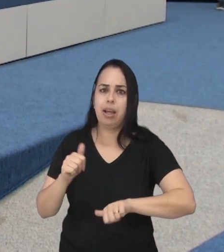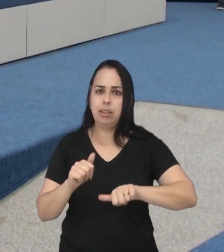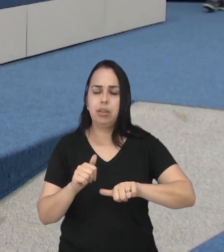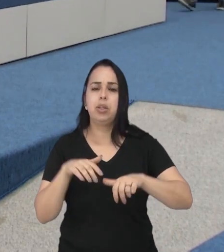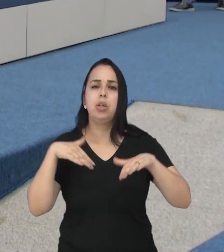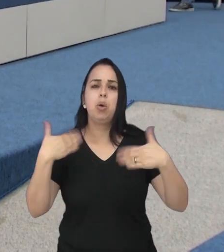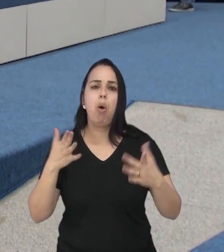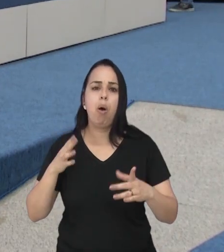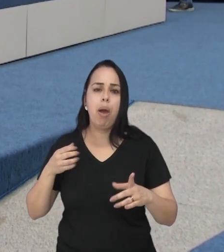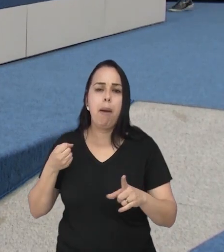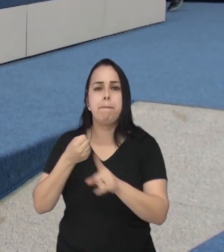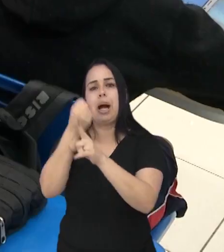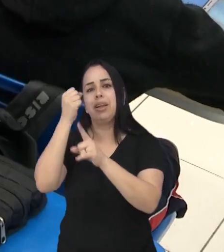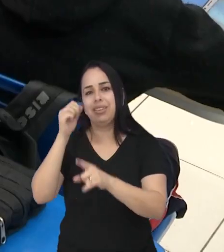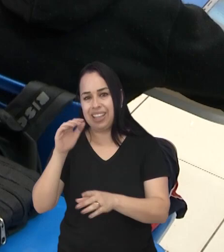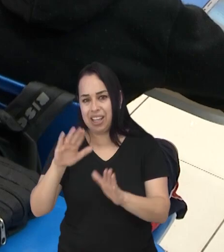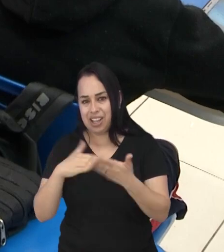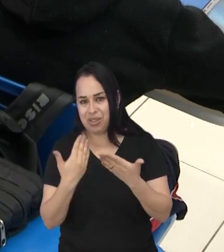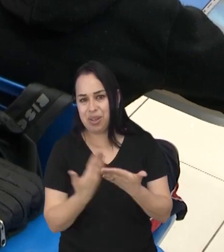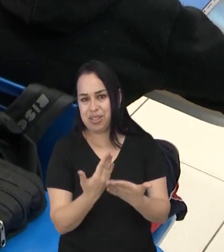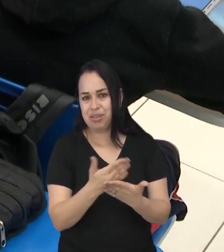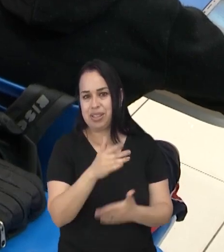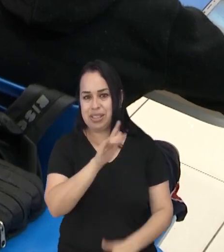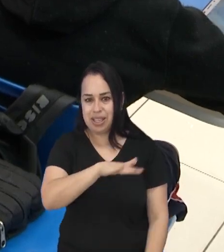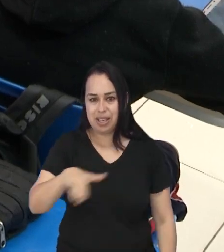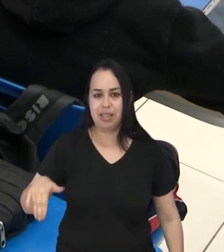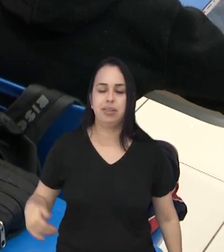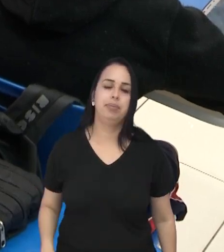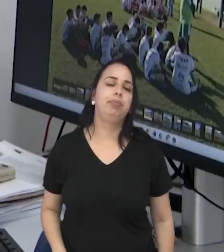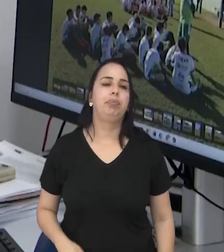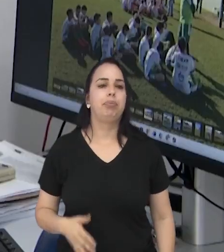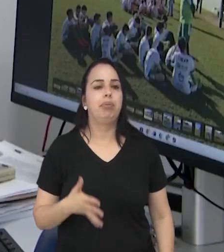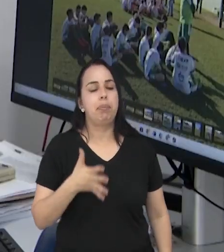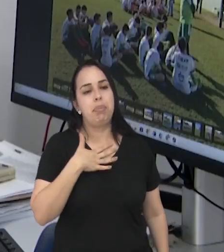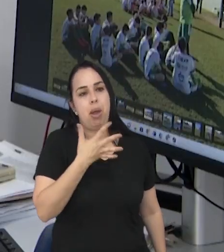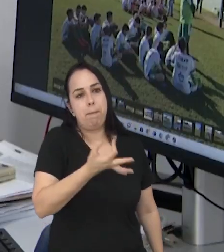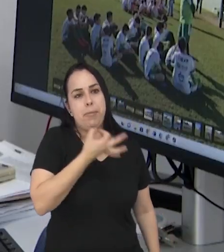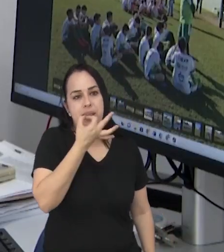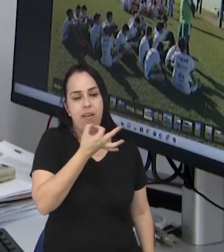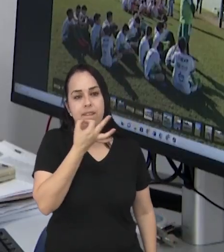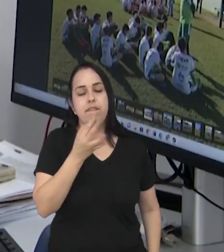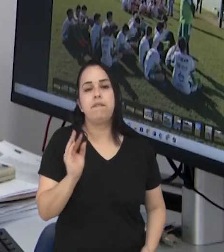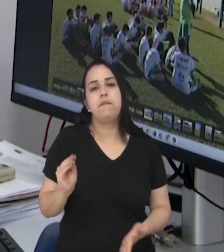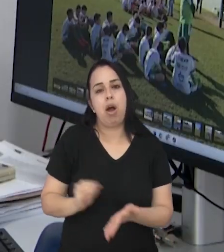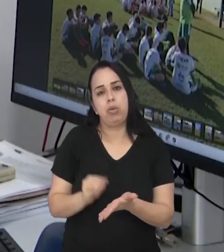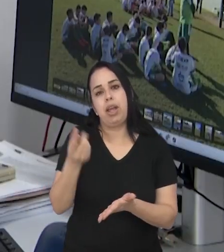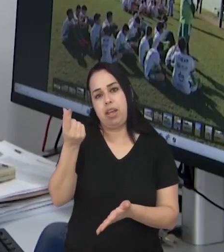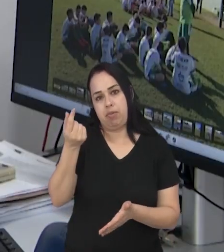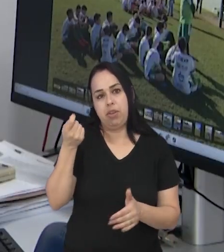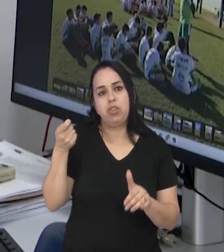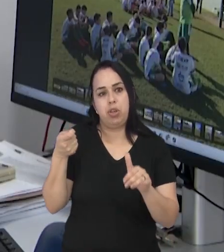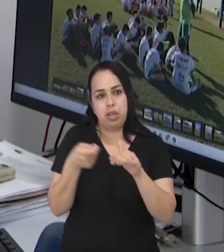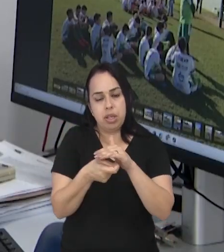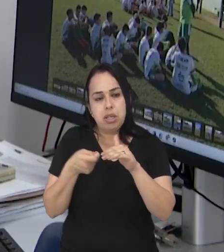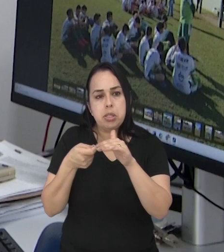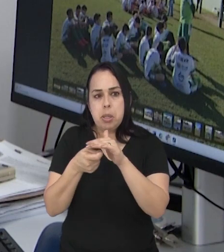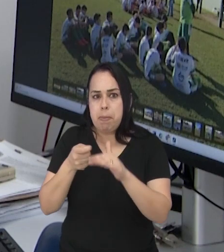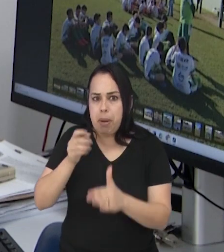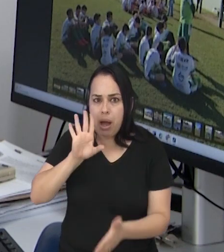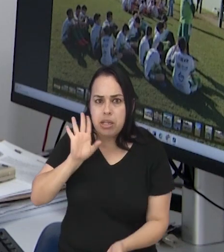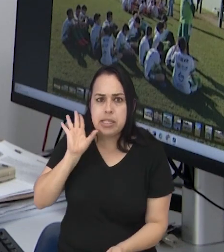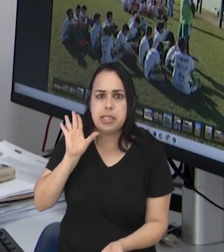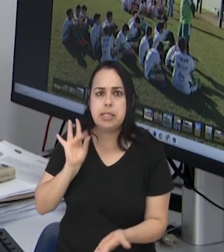na cidade e o impacto na educação das crianças e adolescentes. Acredito que falte mais investimento, né, para